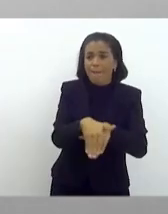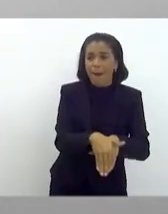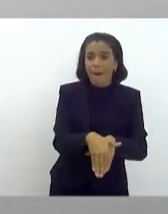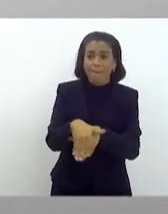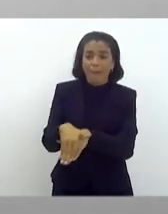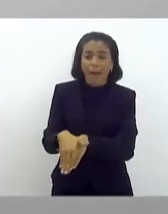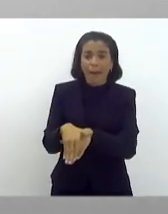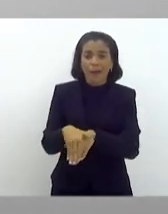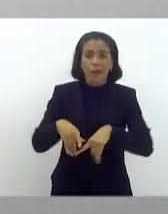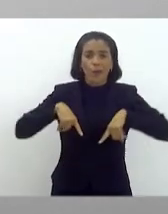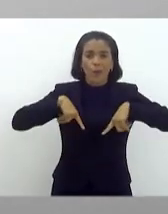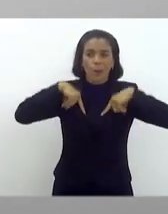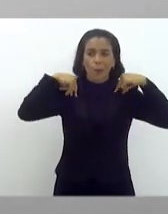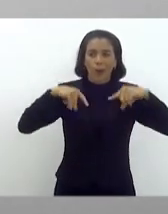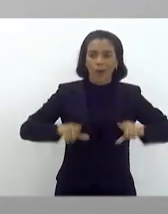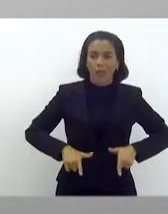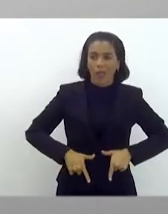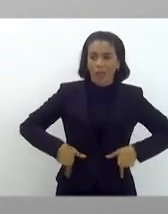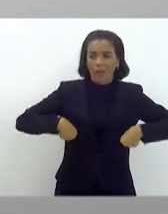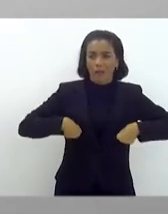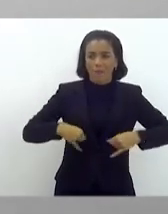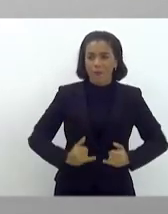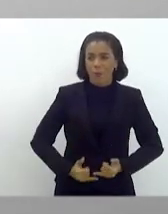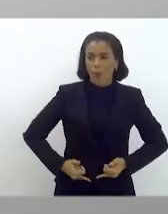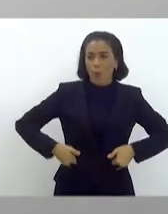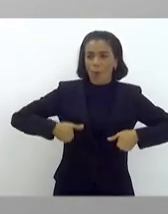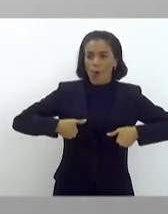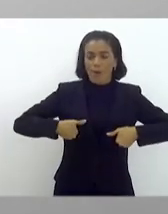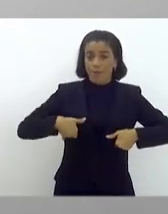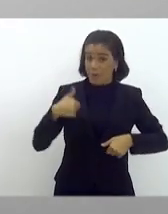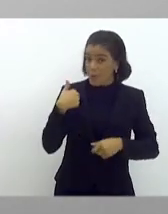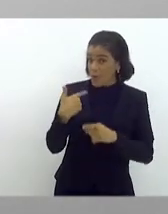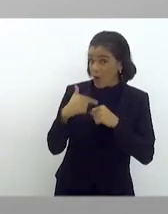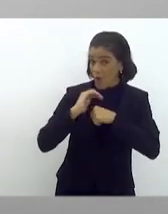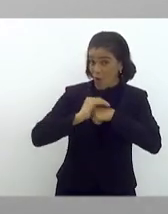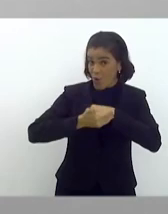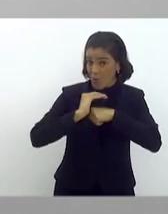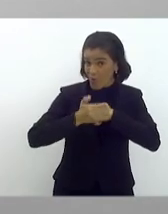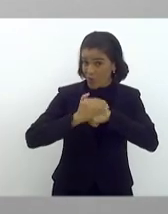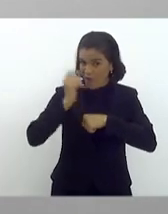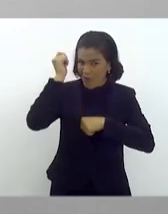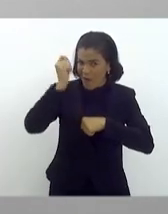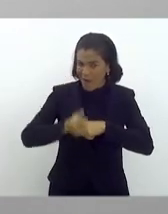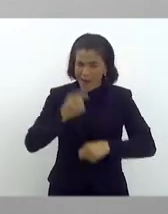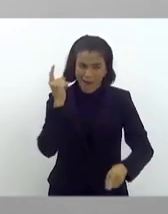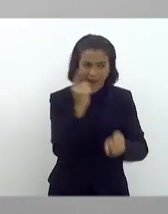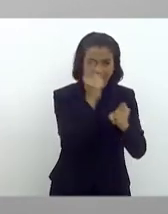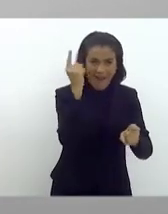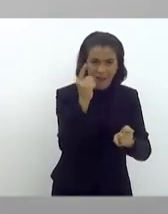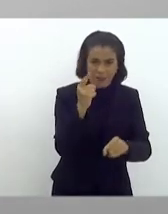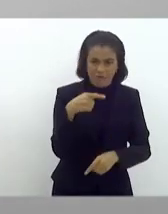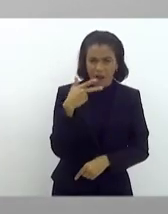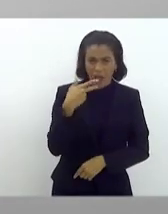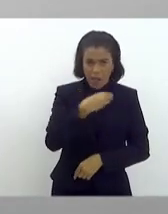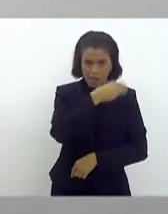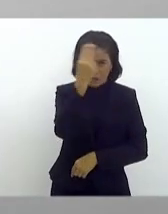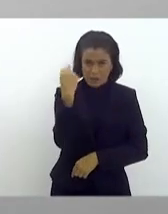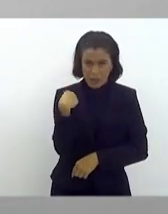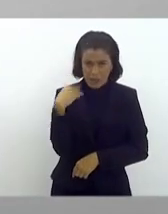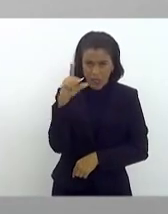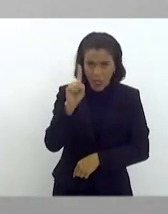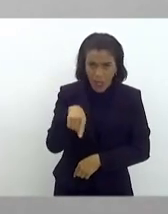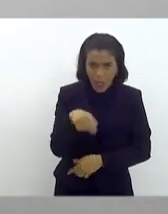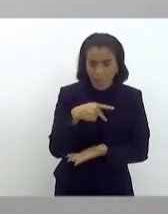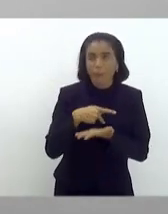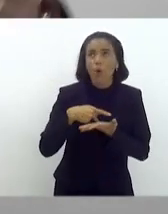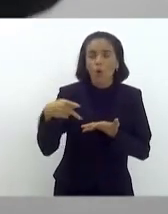com biquíni que isso até o pedófilo Ele tem acesso muito mais rápido então a Índia você tá falando que a mulher tem que ser puritana não a